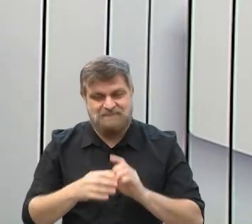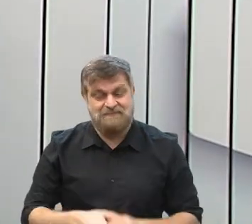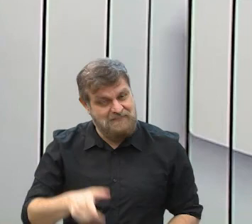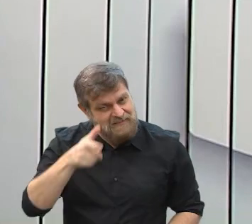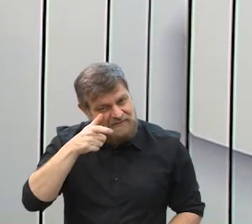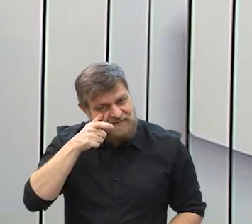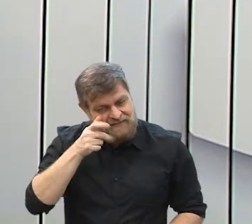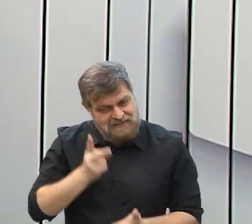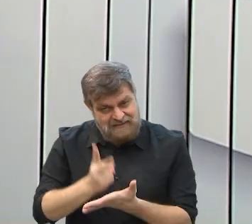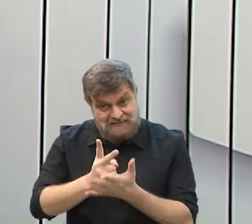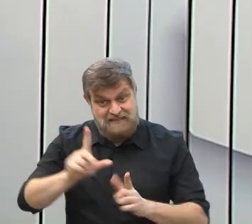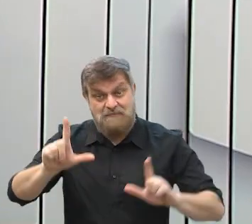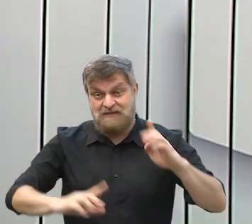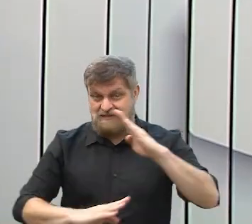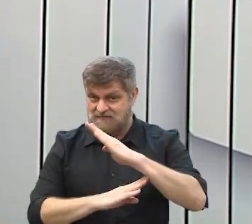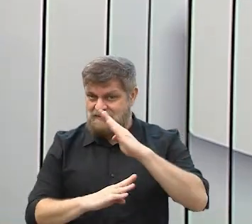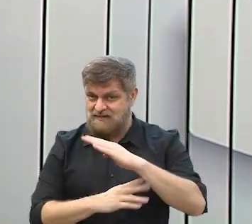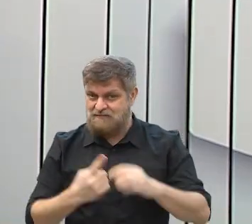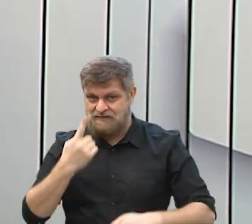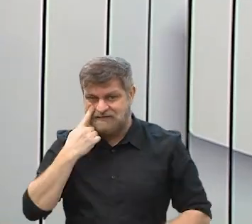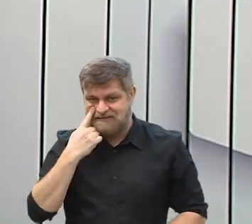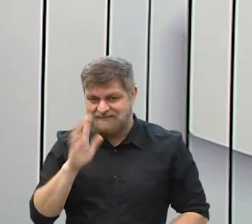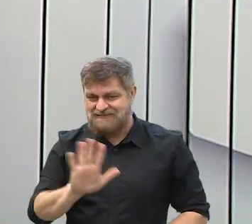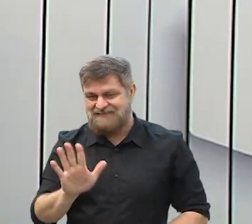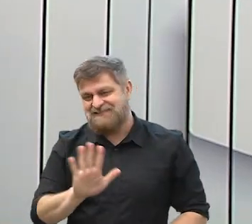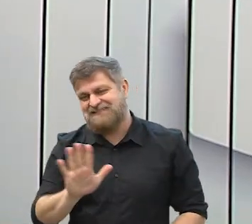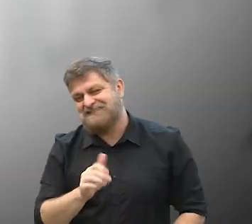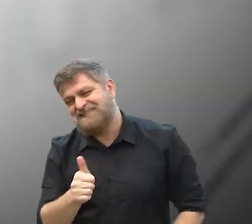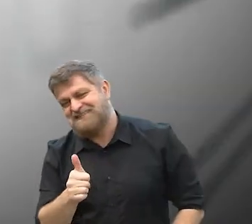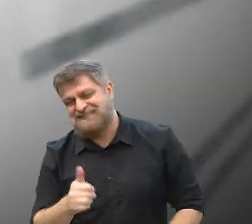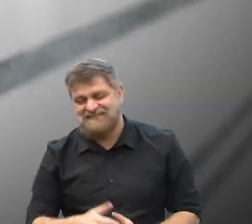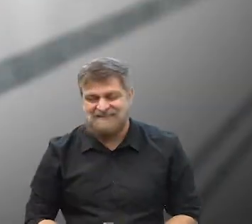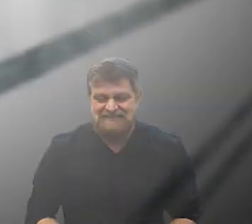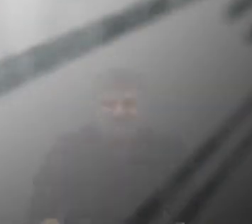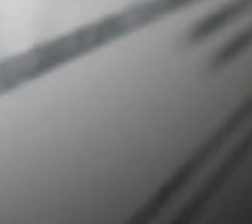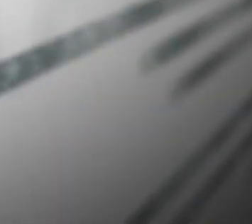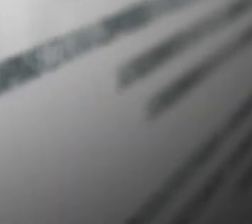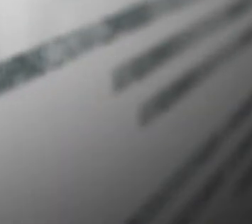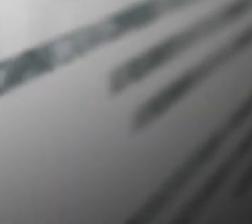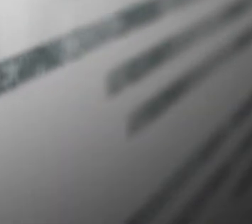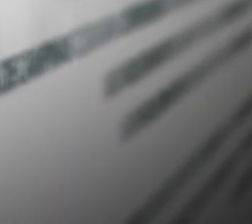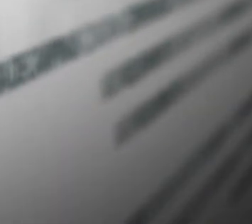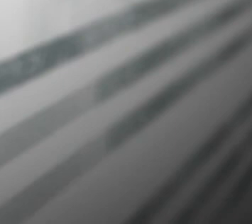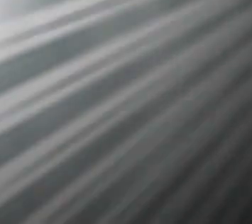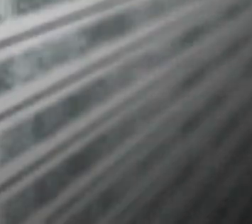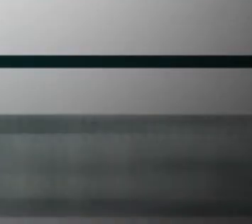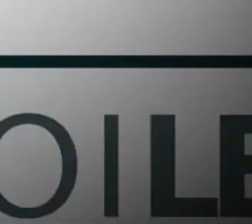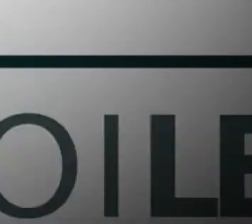audiência. Continue aqui na TV Câmara Campinas. Até mais.